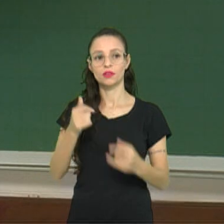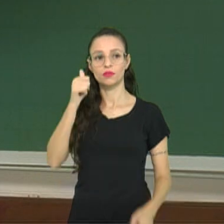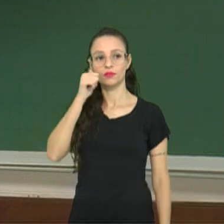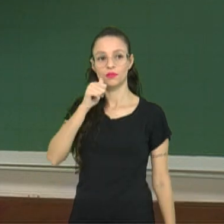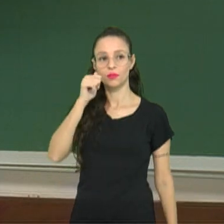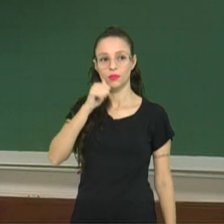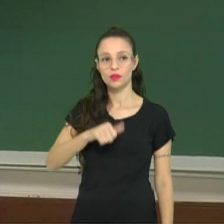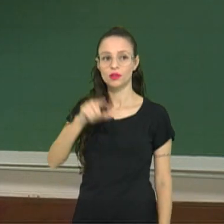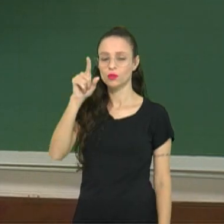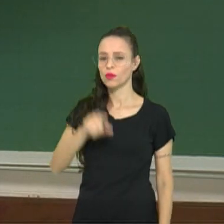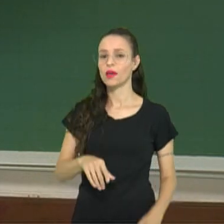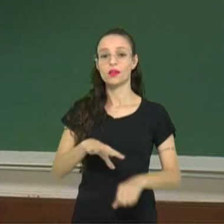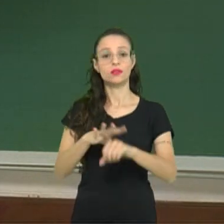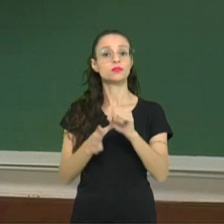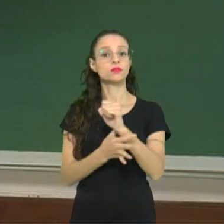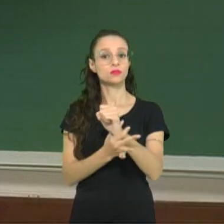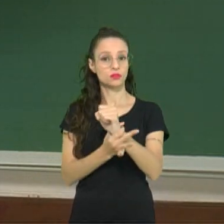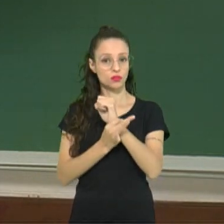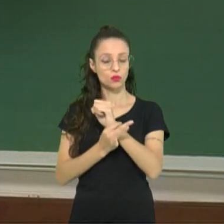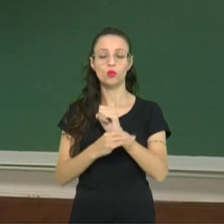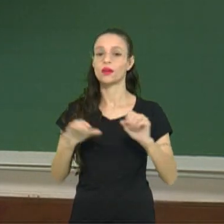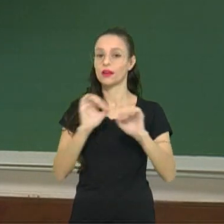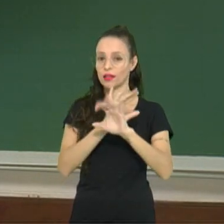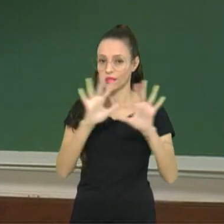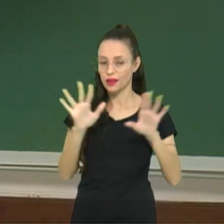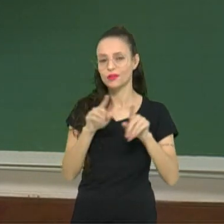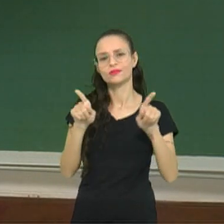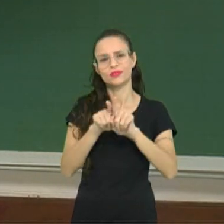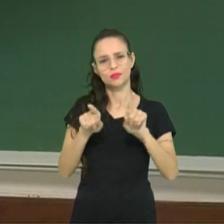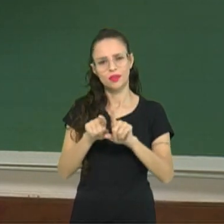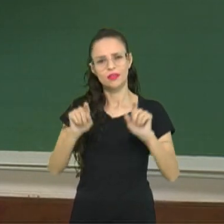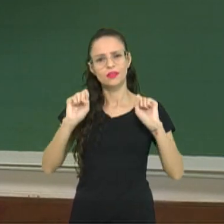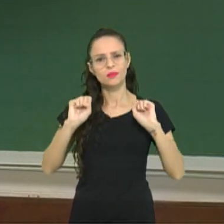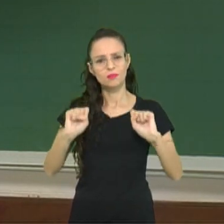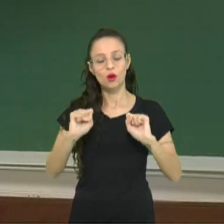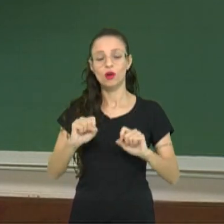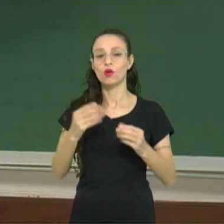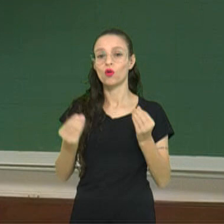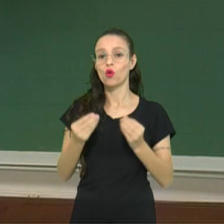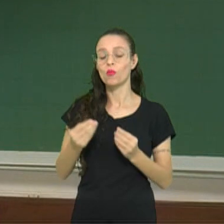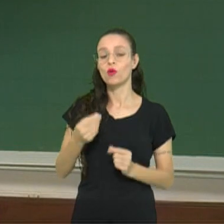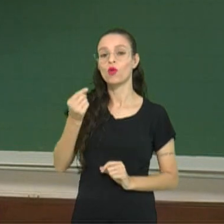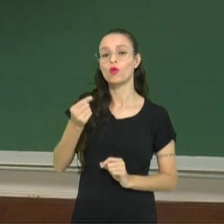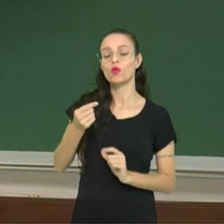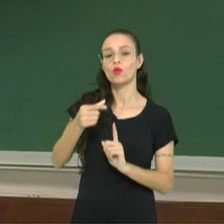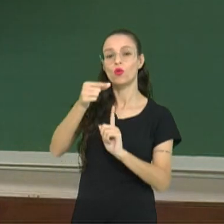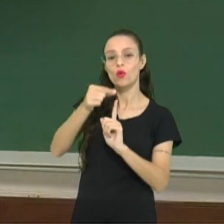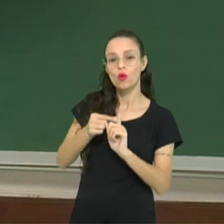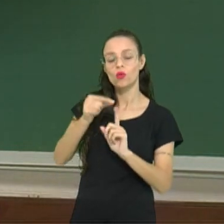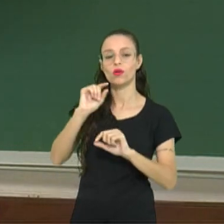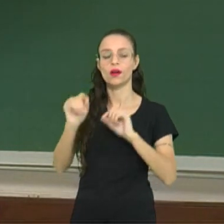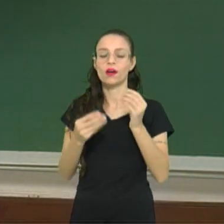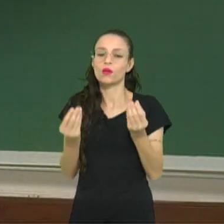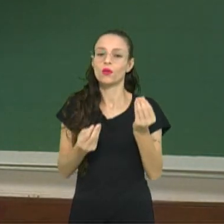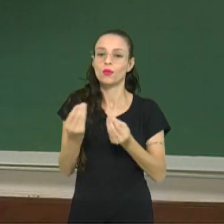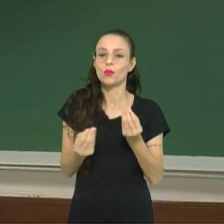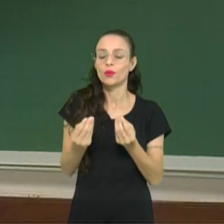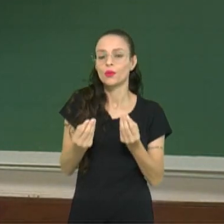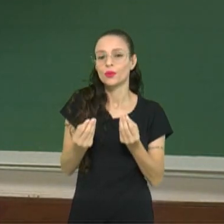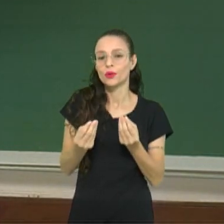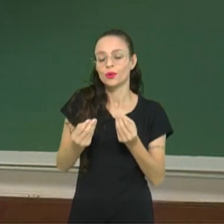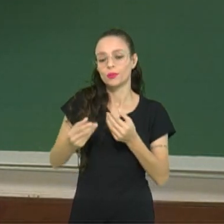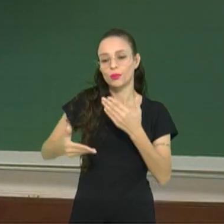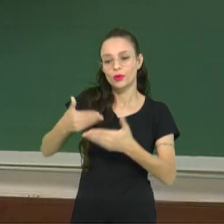é um método extremamente seguro, né? Claro, também tem a questão da colocação desse método, de como, né,